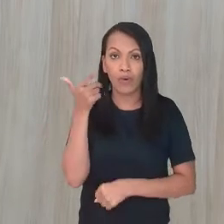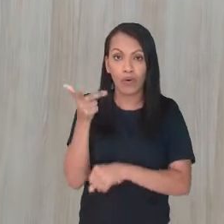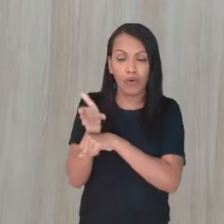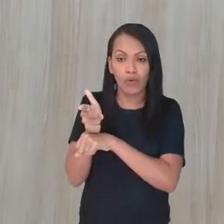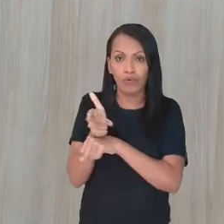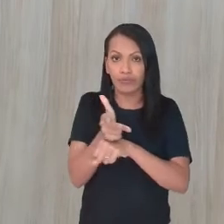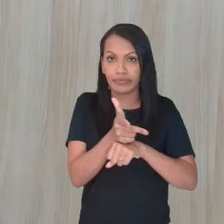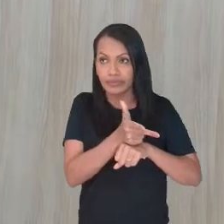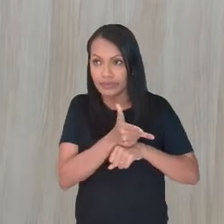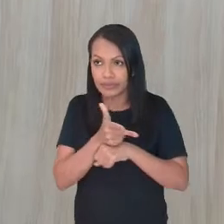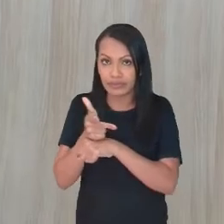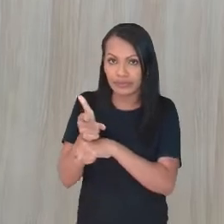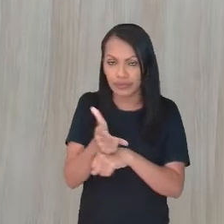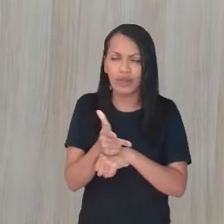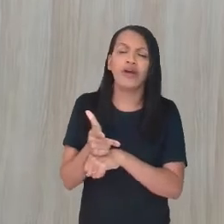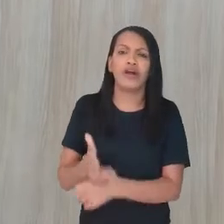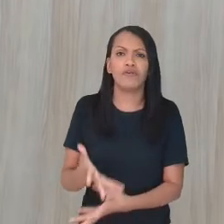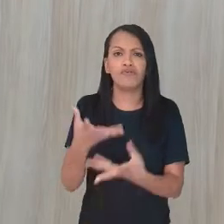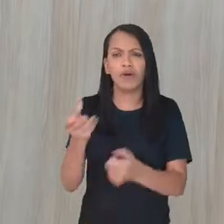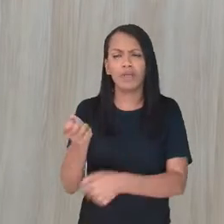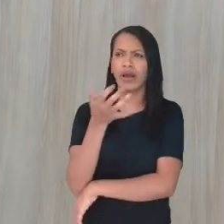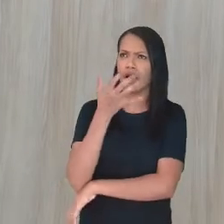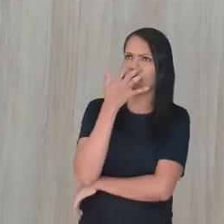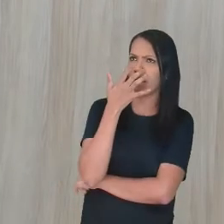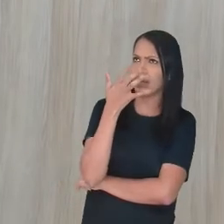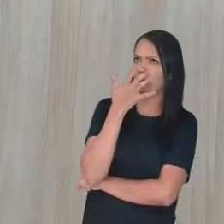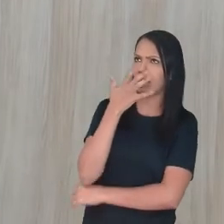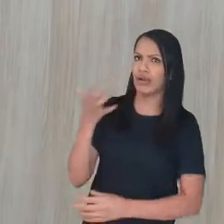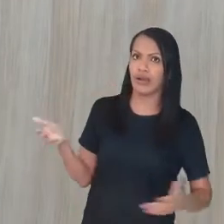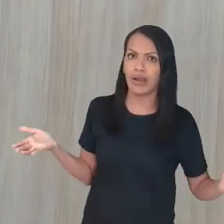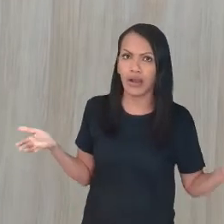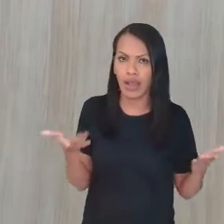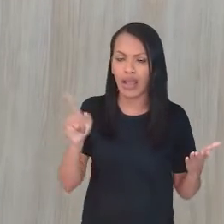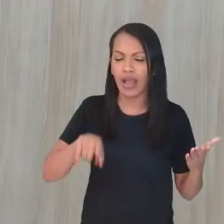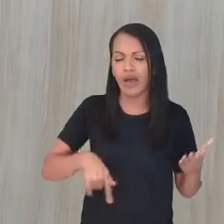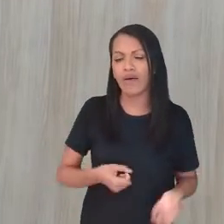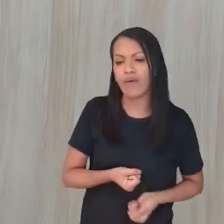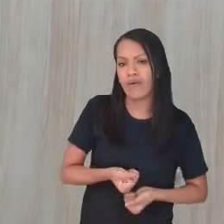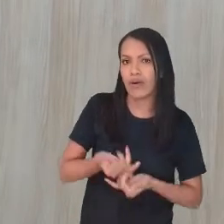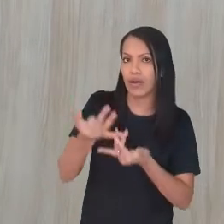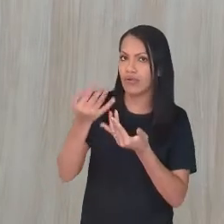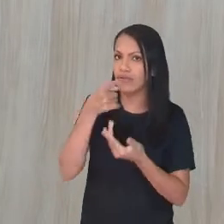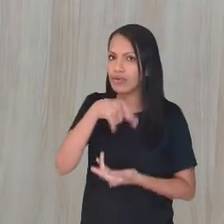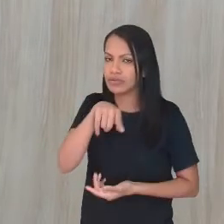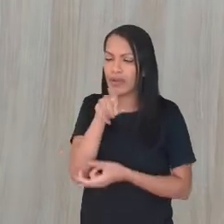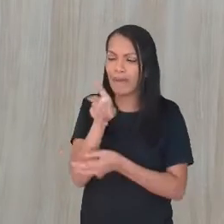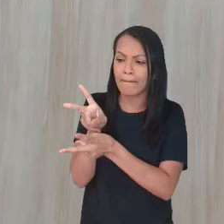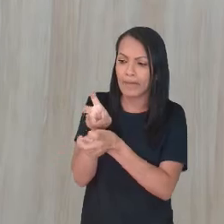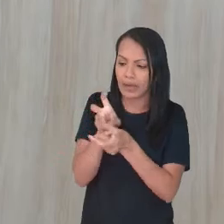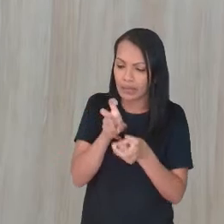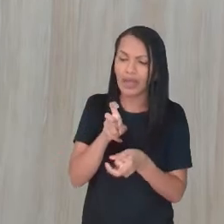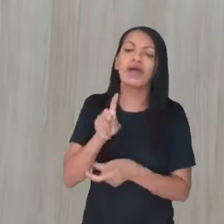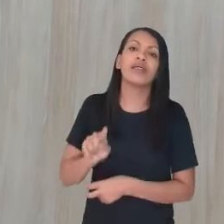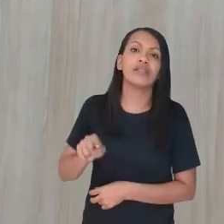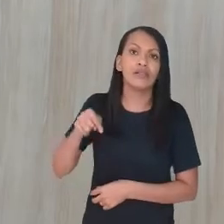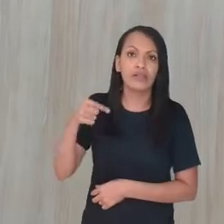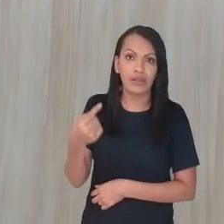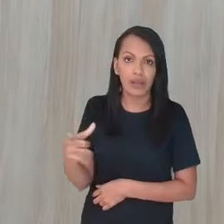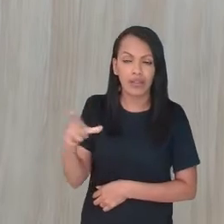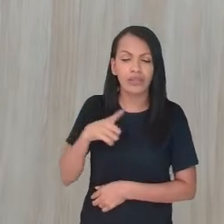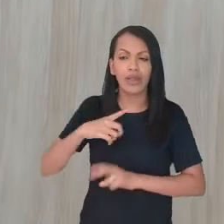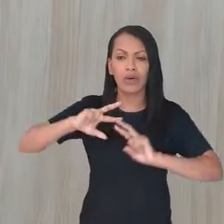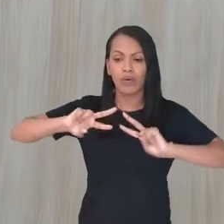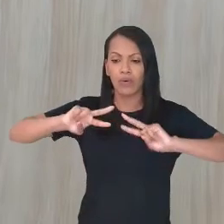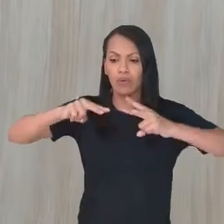vídeo que a gente vai apreciar agora. É uma poesia. Percebam que depois a gente vai ter um